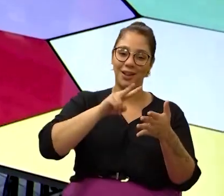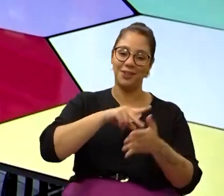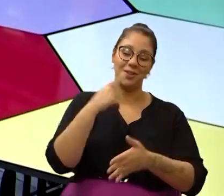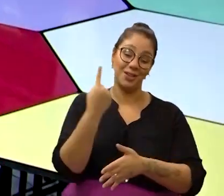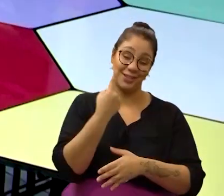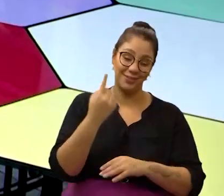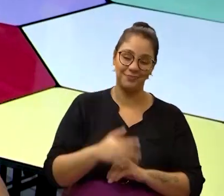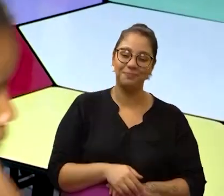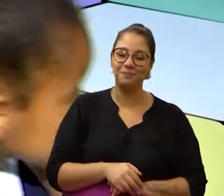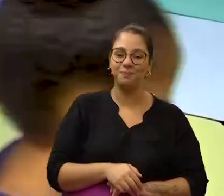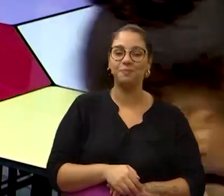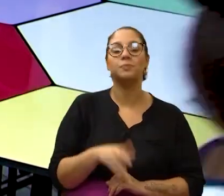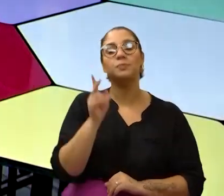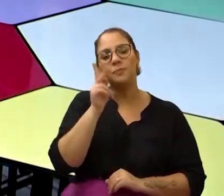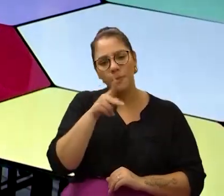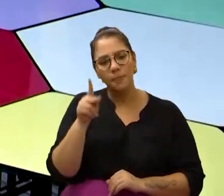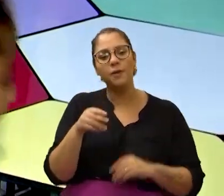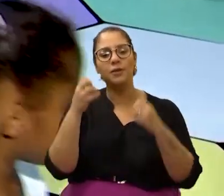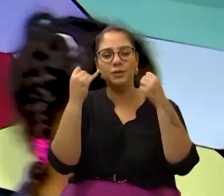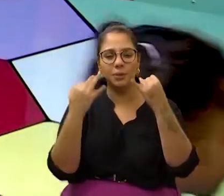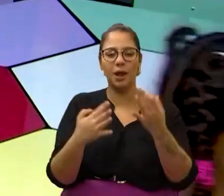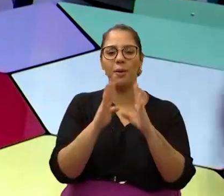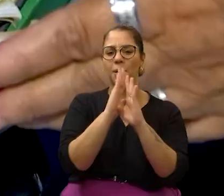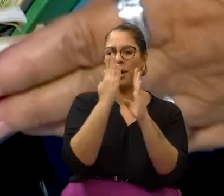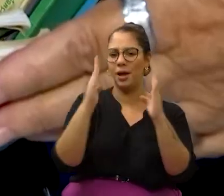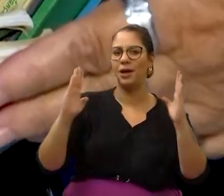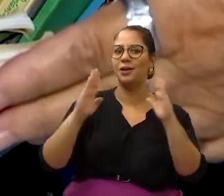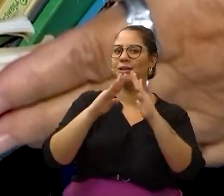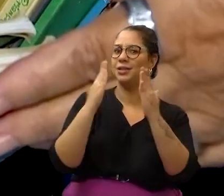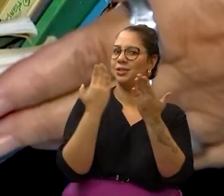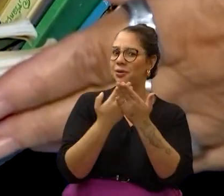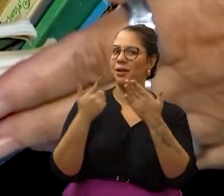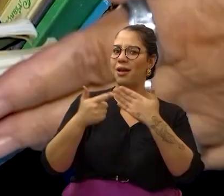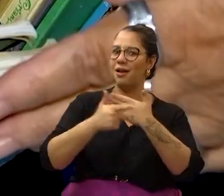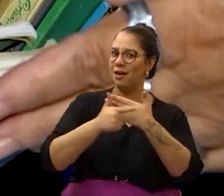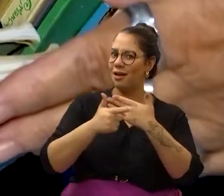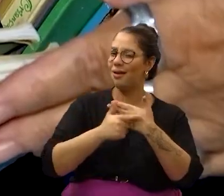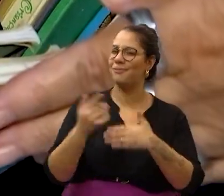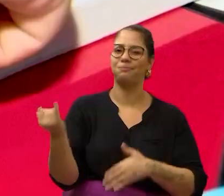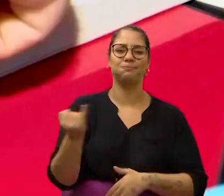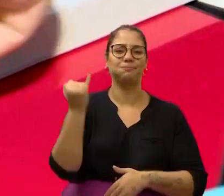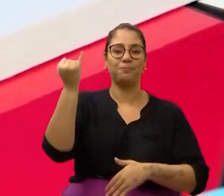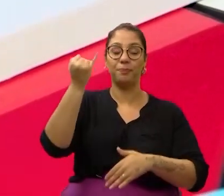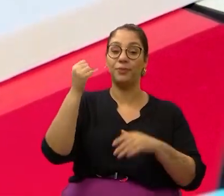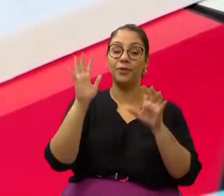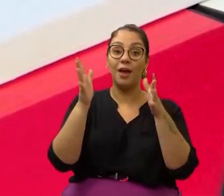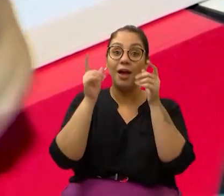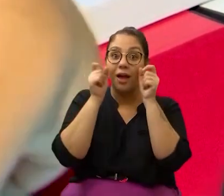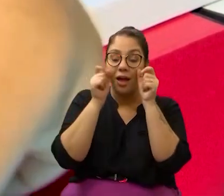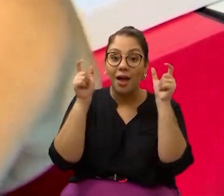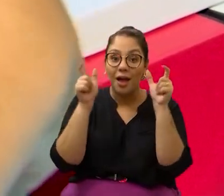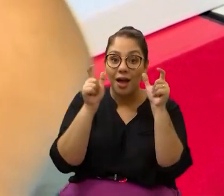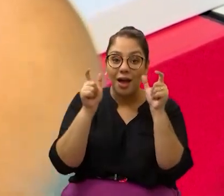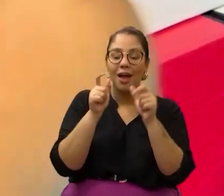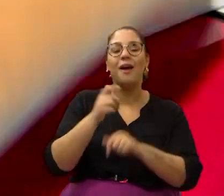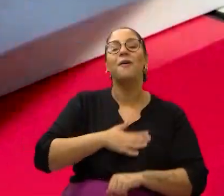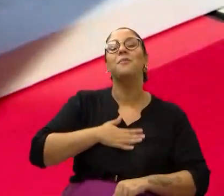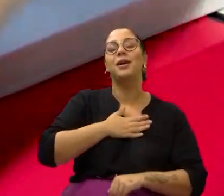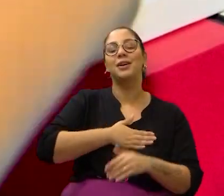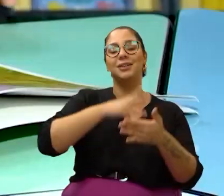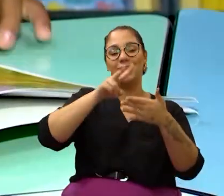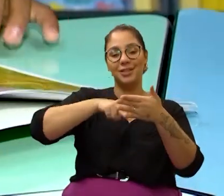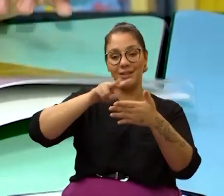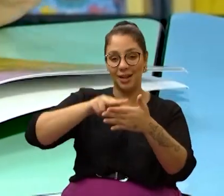A professora explica que a biblioteca escolar tem um papel fundamental para despertar nas crianças o prazer de